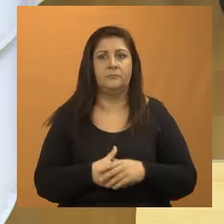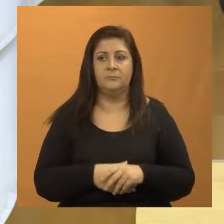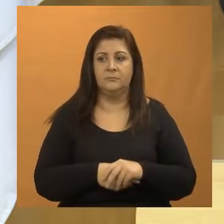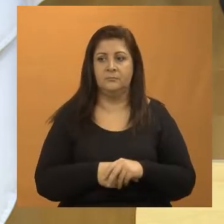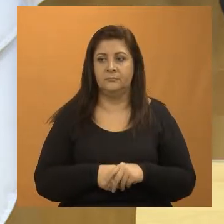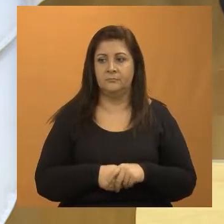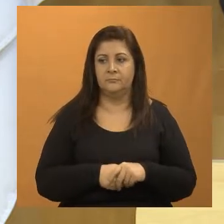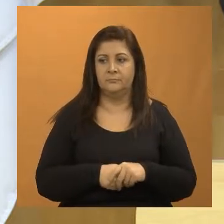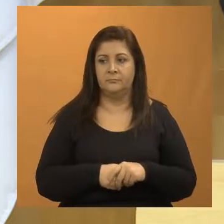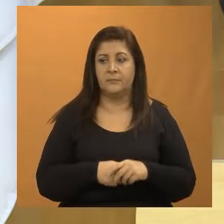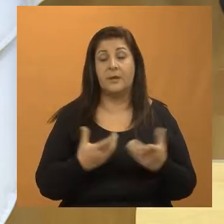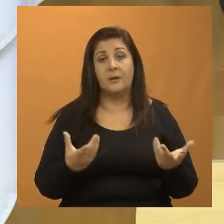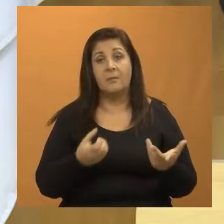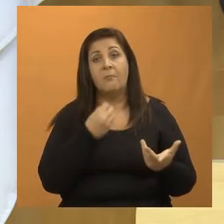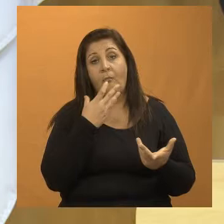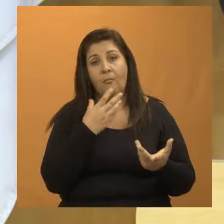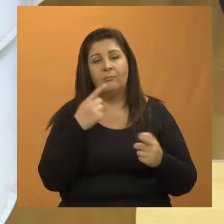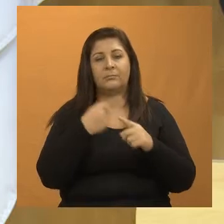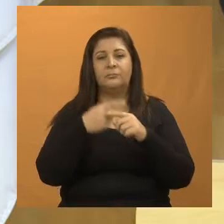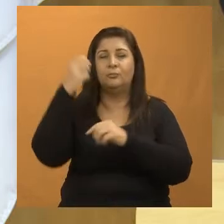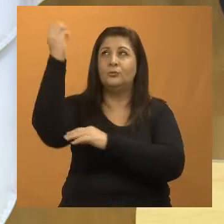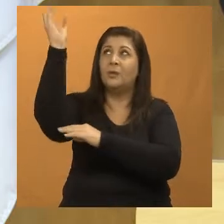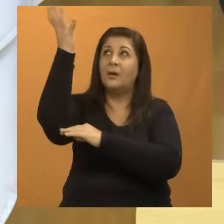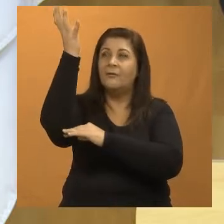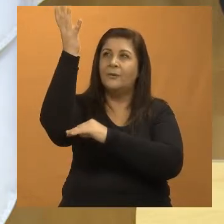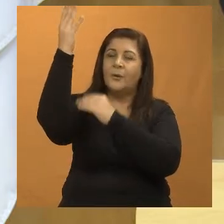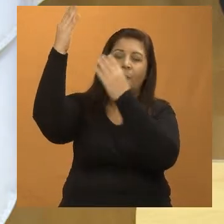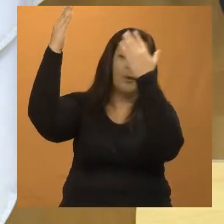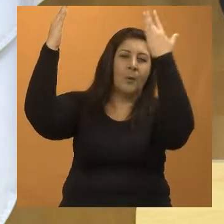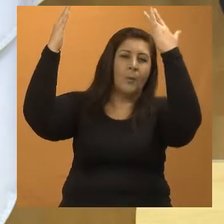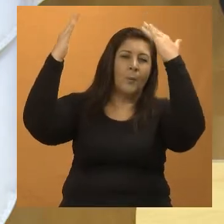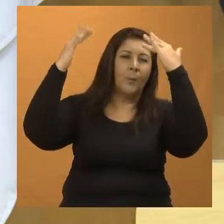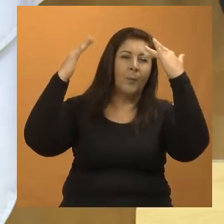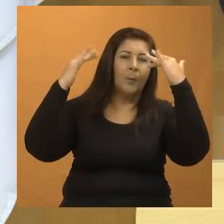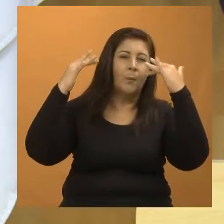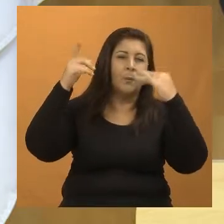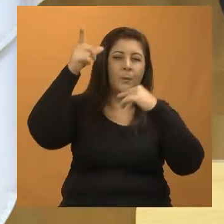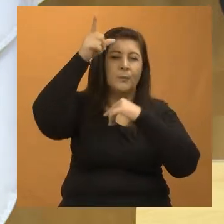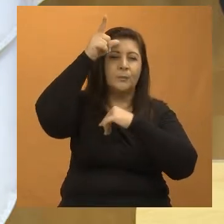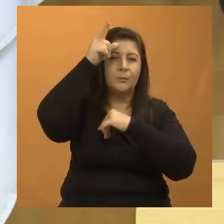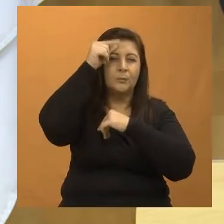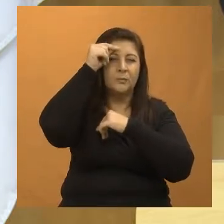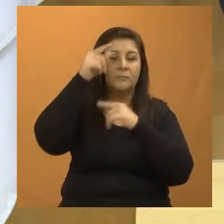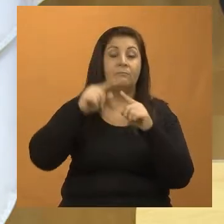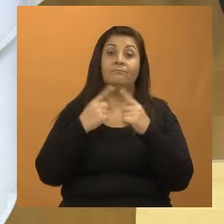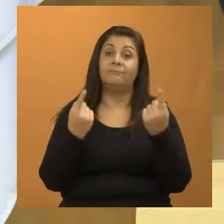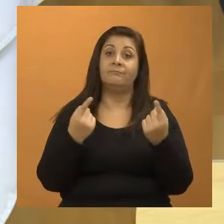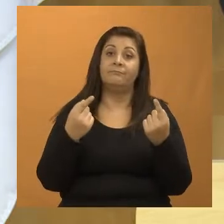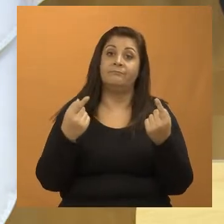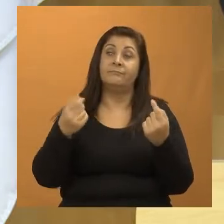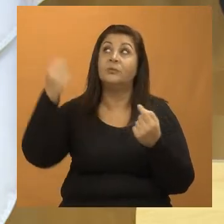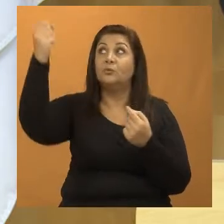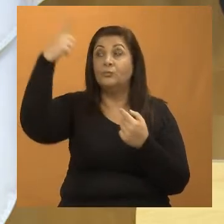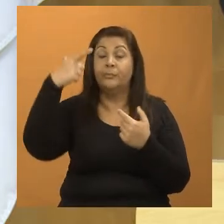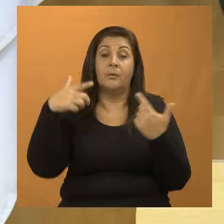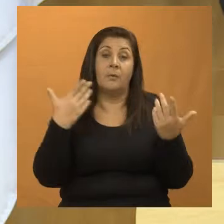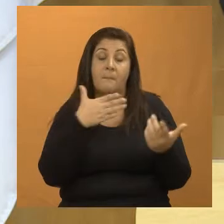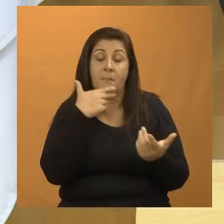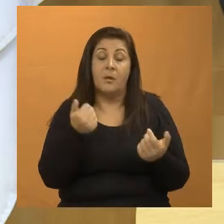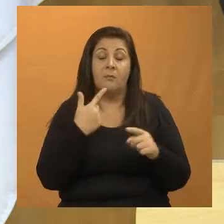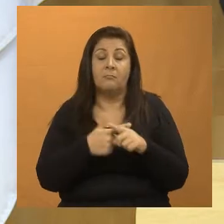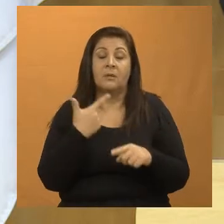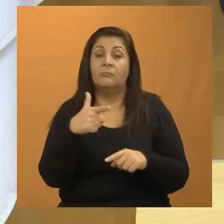na arquibancada era muito útil, mas por questão de segurança, não só do estádio, mas de todos que moram ali ao